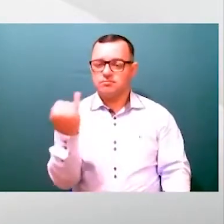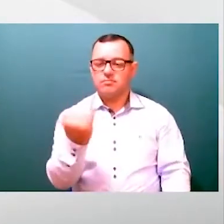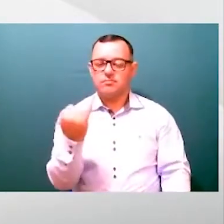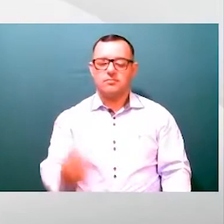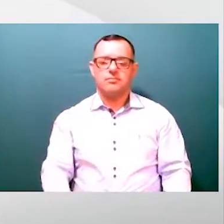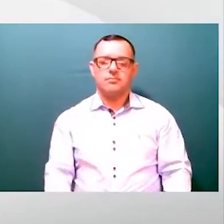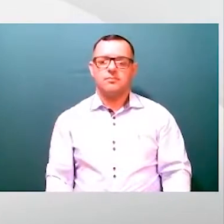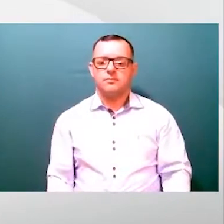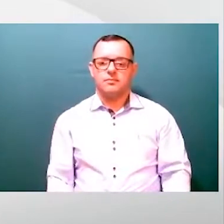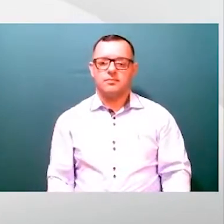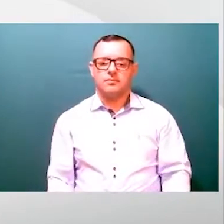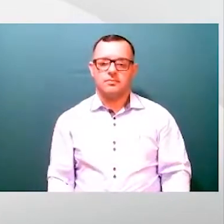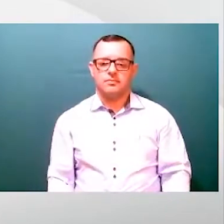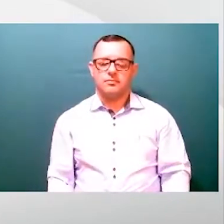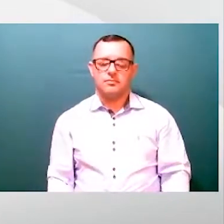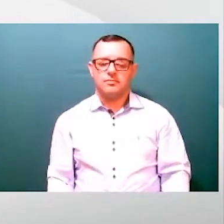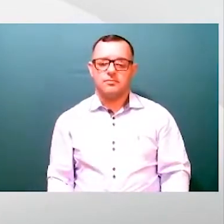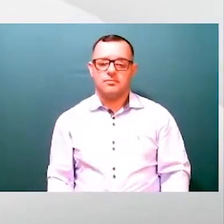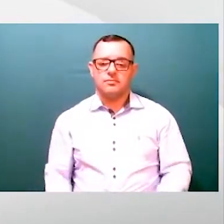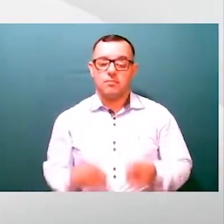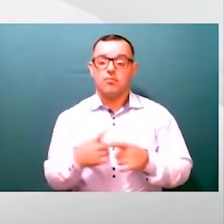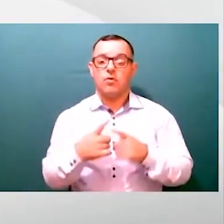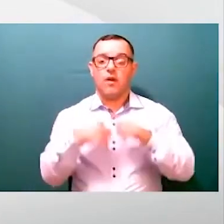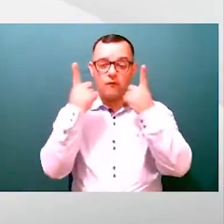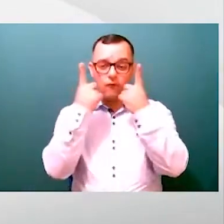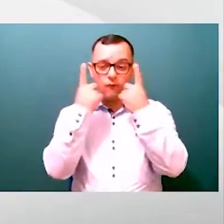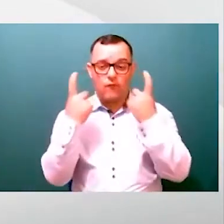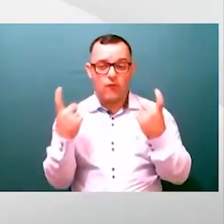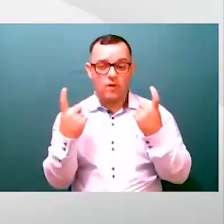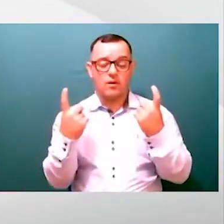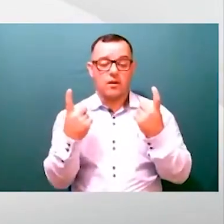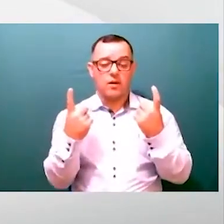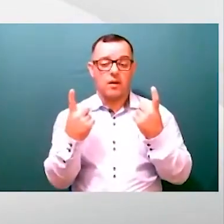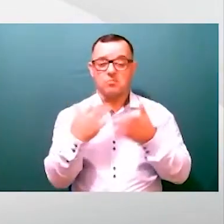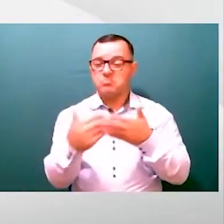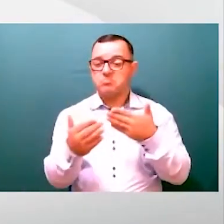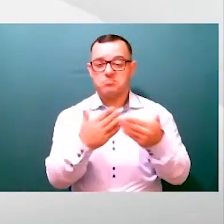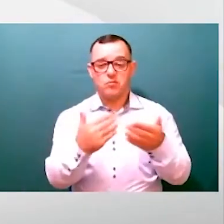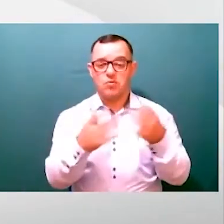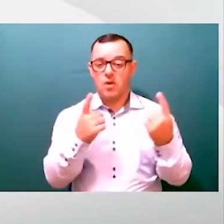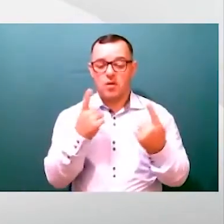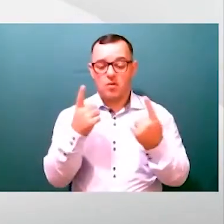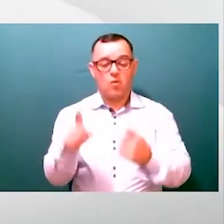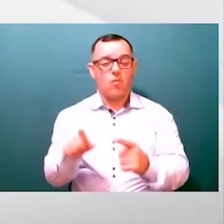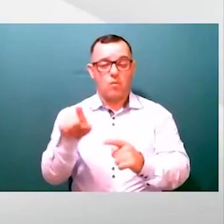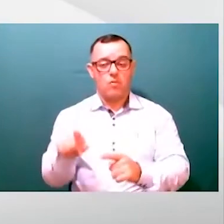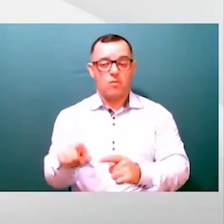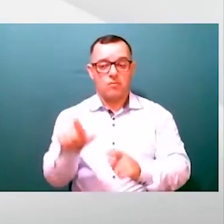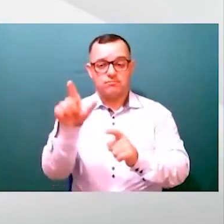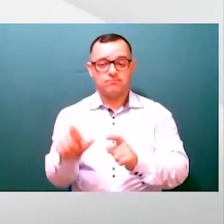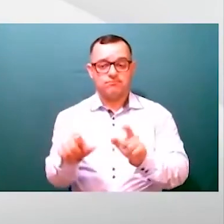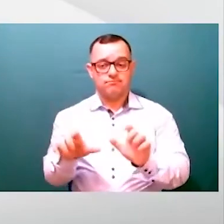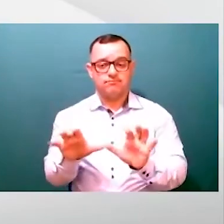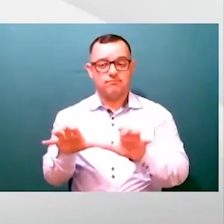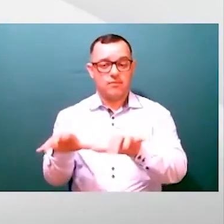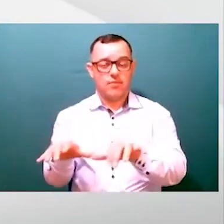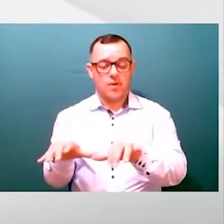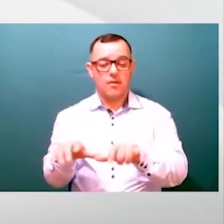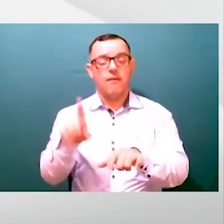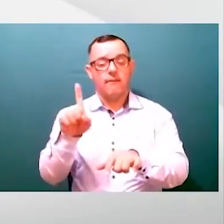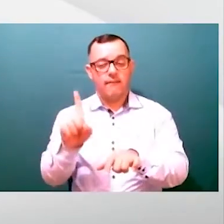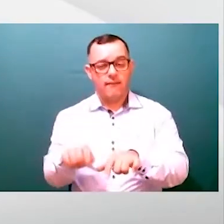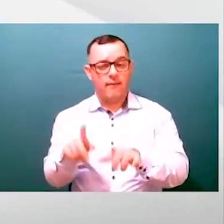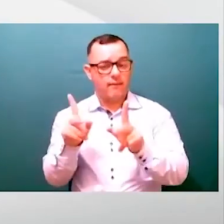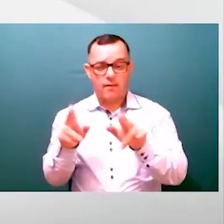porque qualquer tipo de violência contra os animais é uma porta que se abre para a